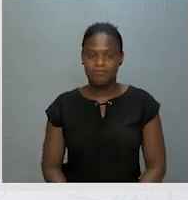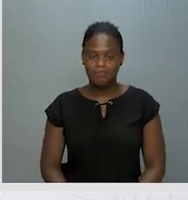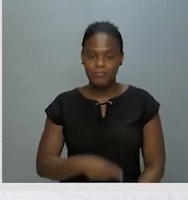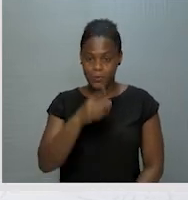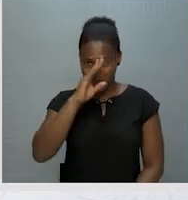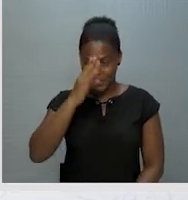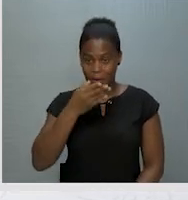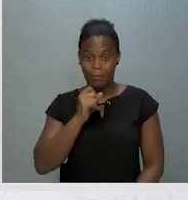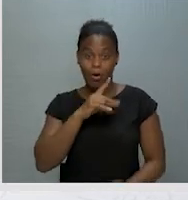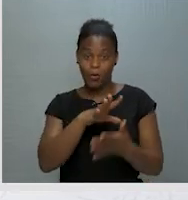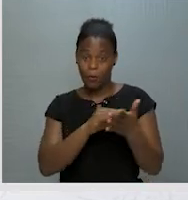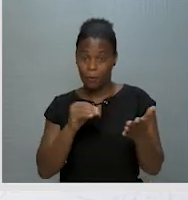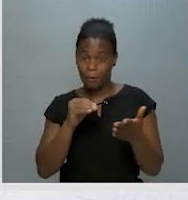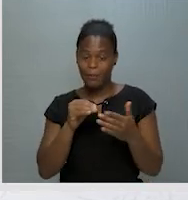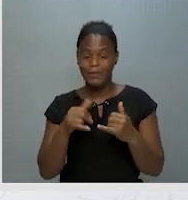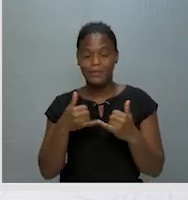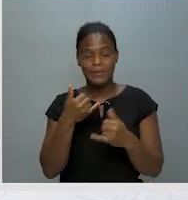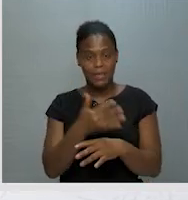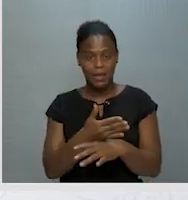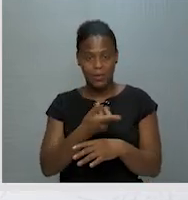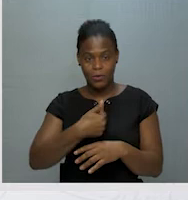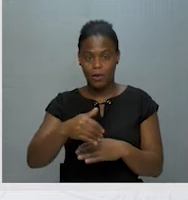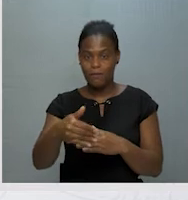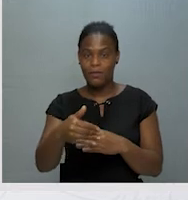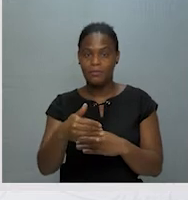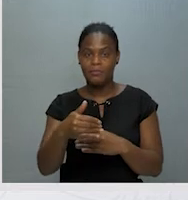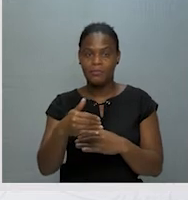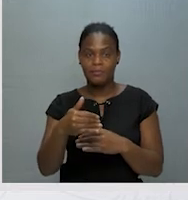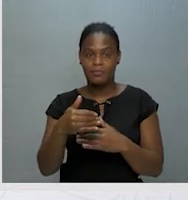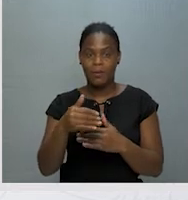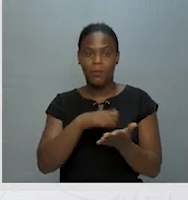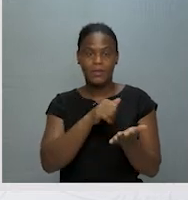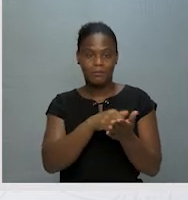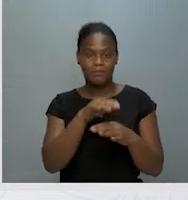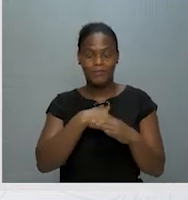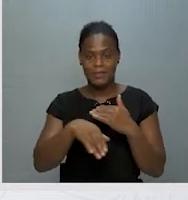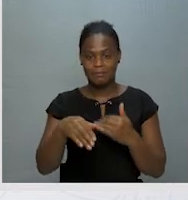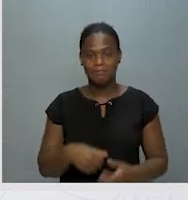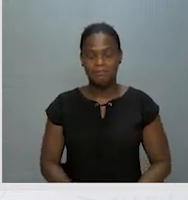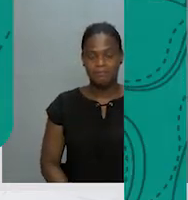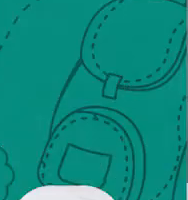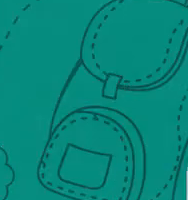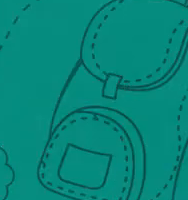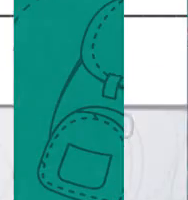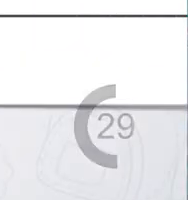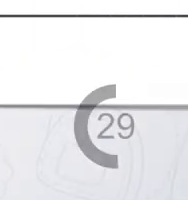Já sabem? Podem copiar e, de seguida, nós vamos para a correção.